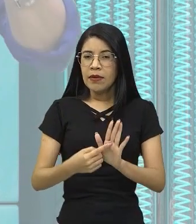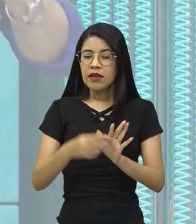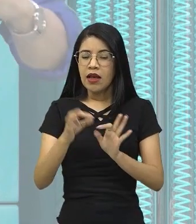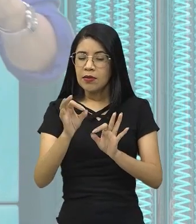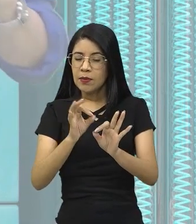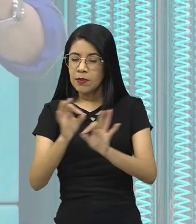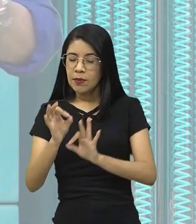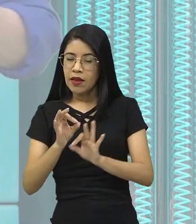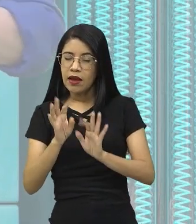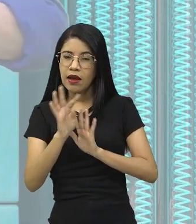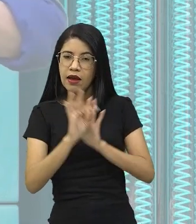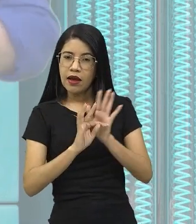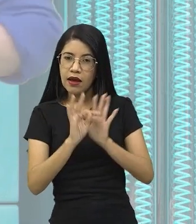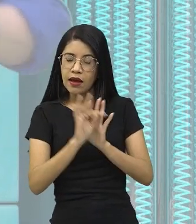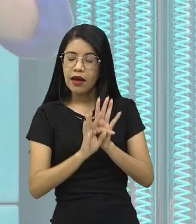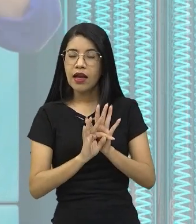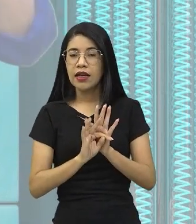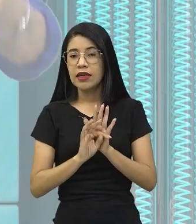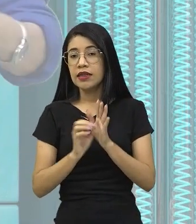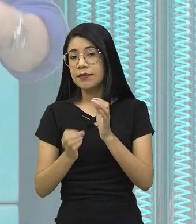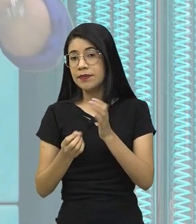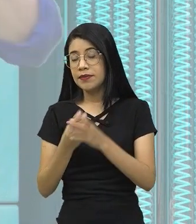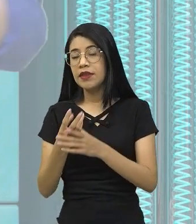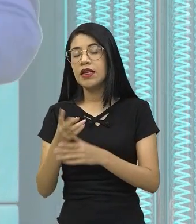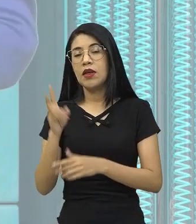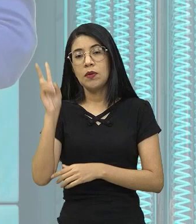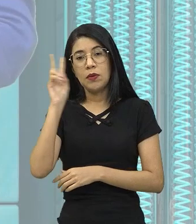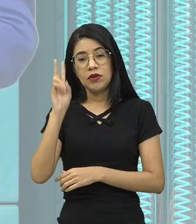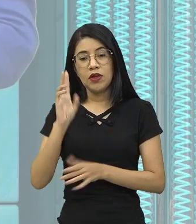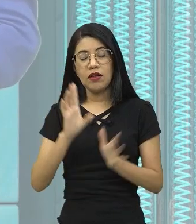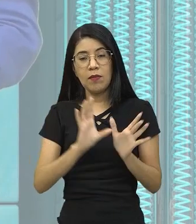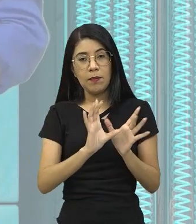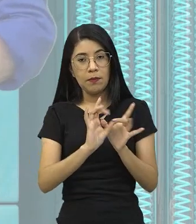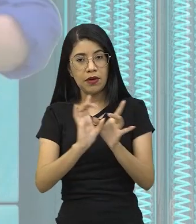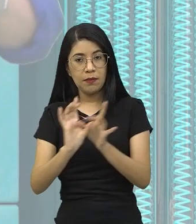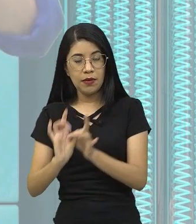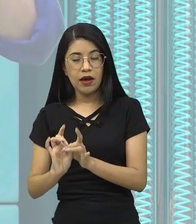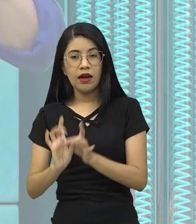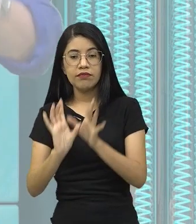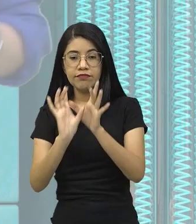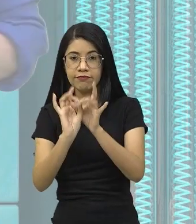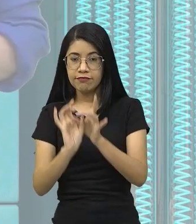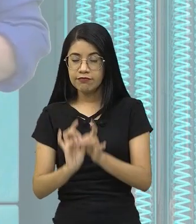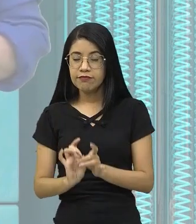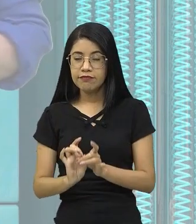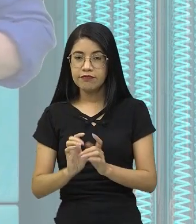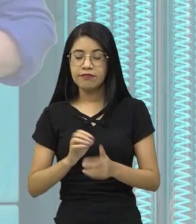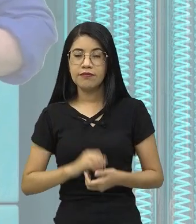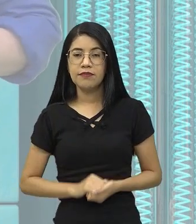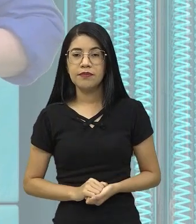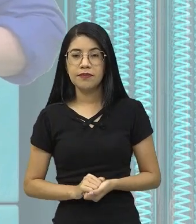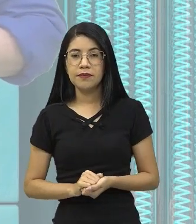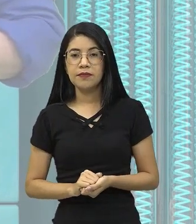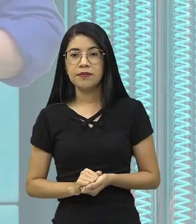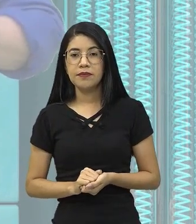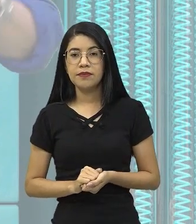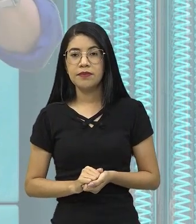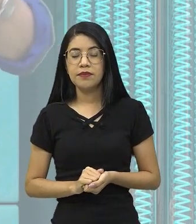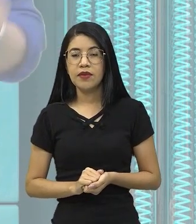organizados, criando essa história coesa e envolvente. O outro aspecto, não